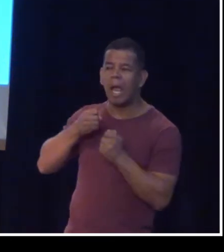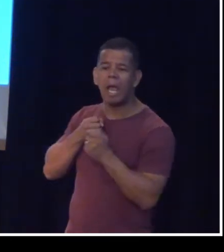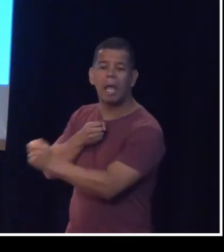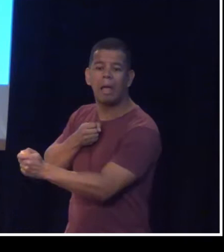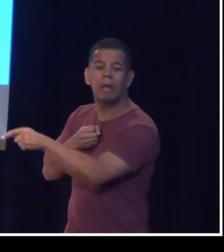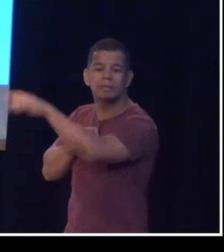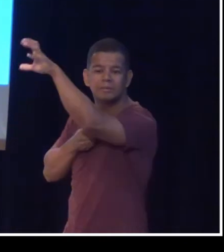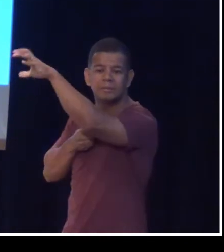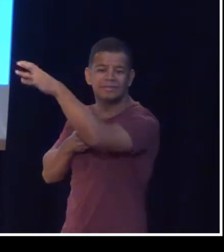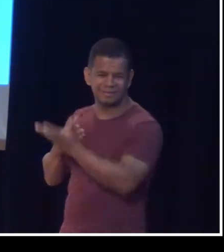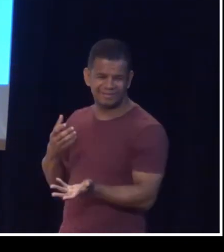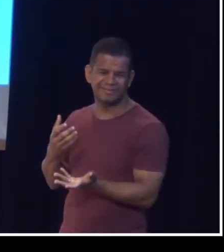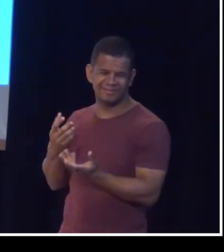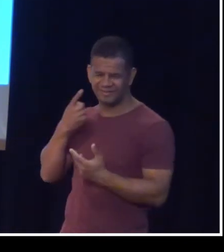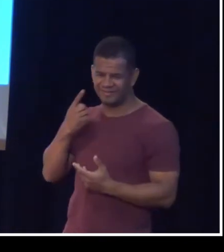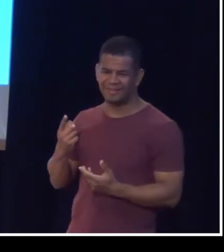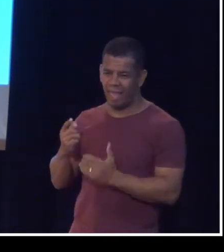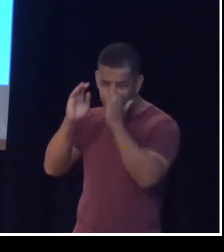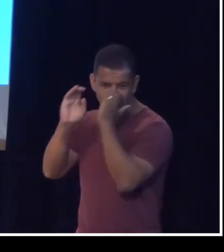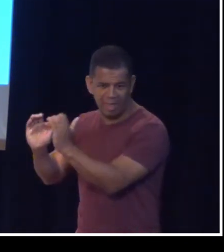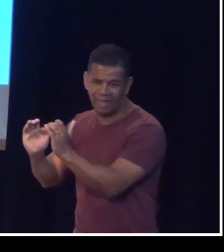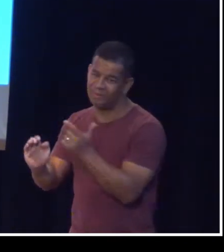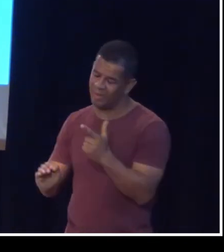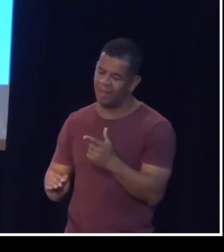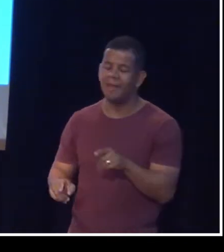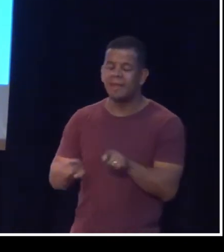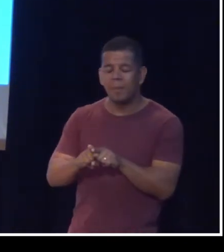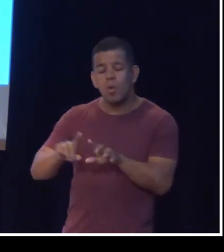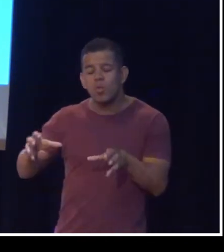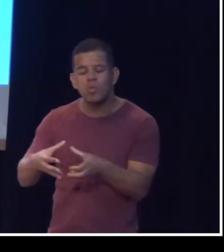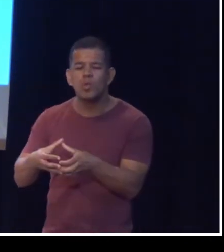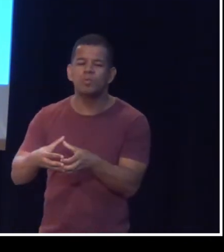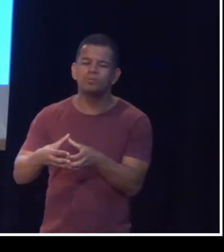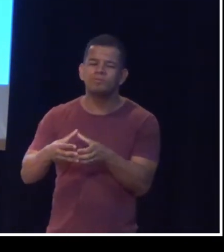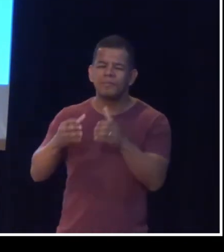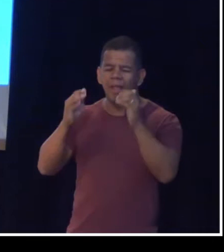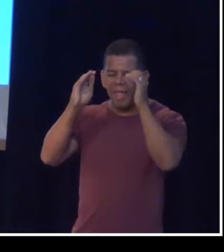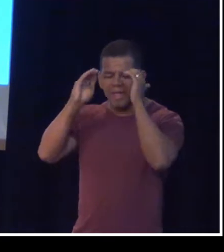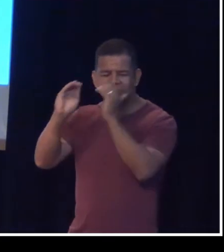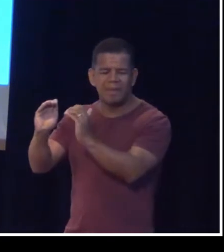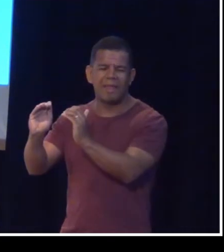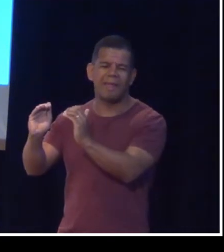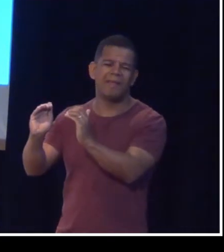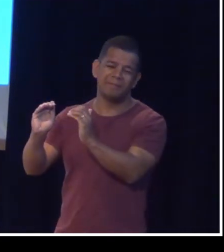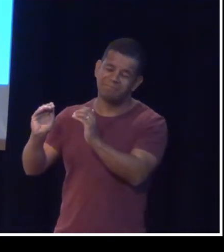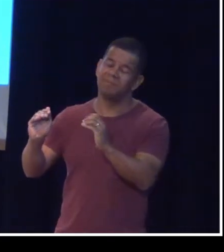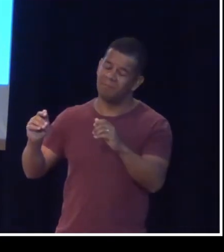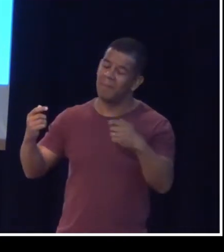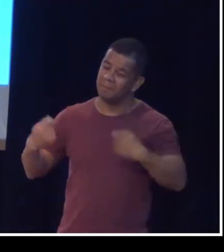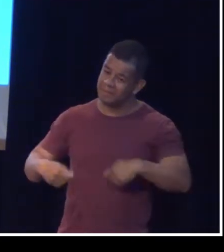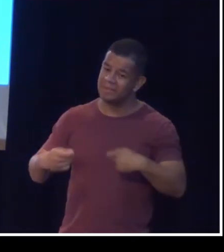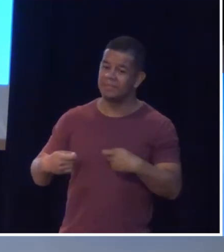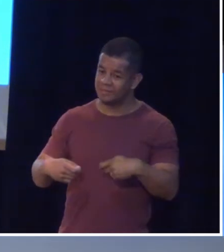Respeitar as decisões tomadas em grupo. Isso é uma coisa que a gente pratica constantemente, sobretudo nas instituições públicas, né? O respeito ao